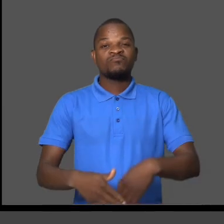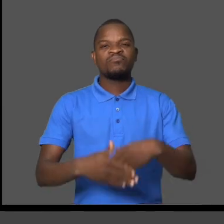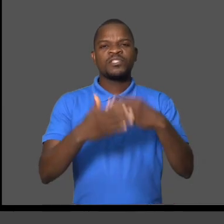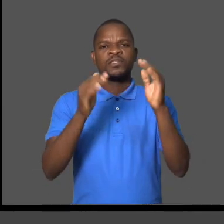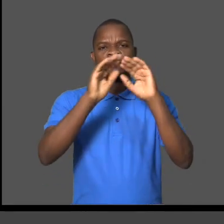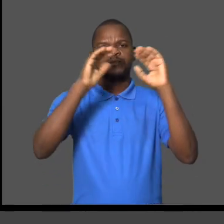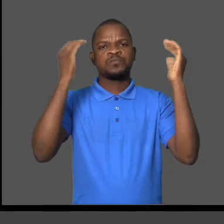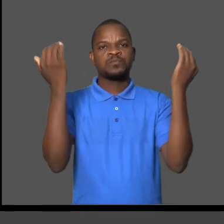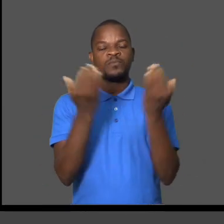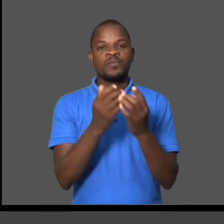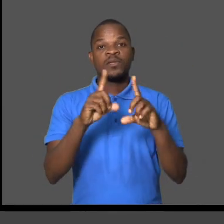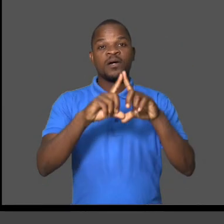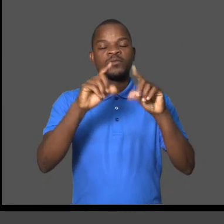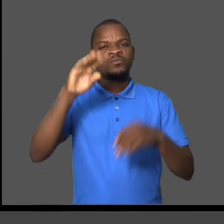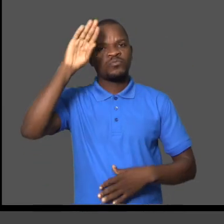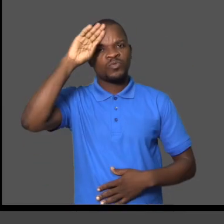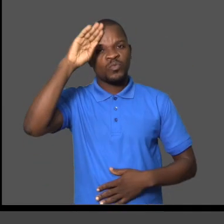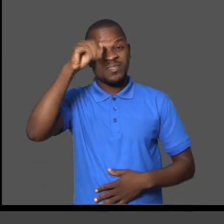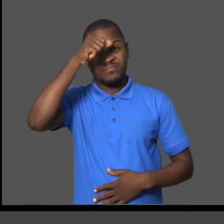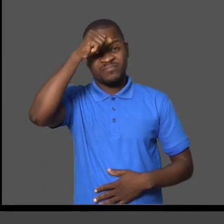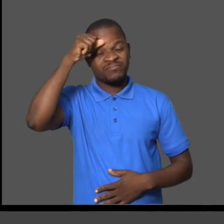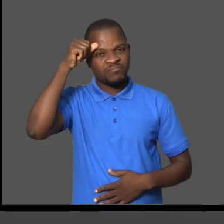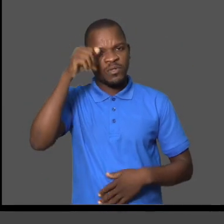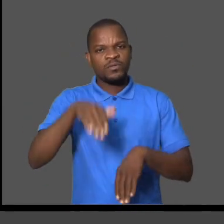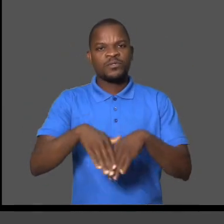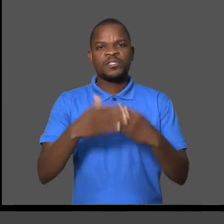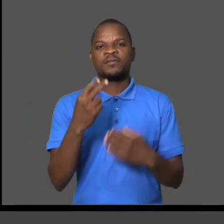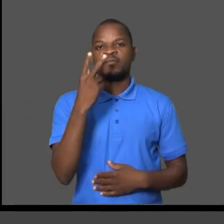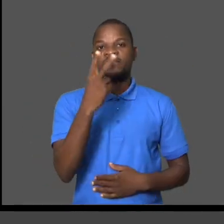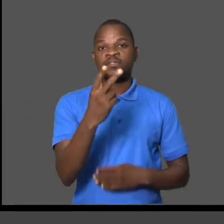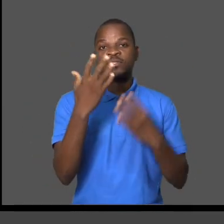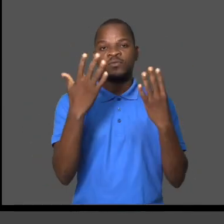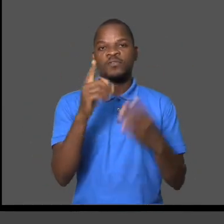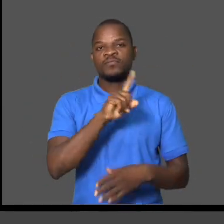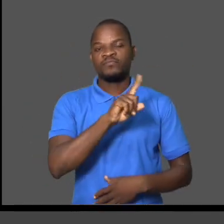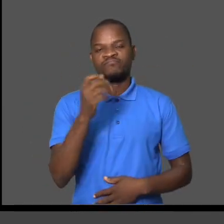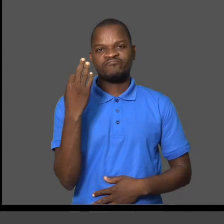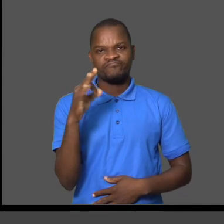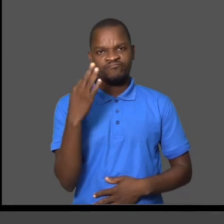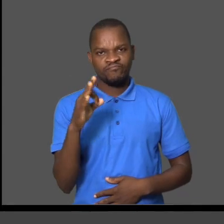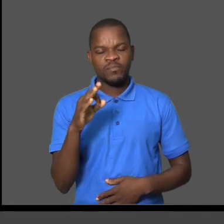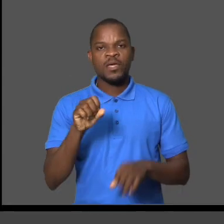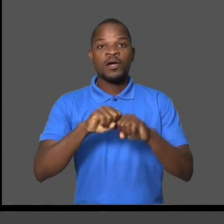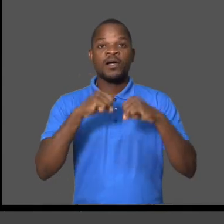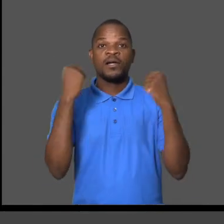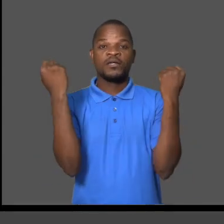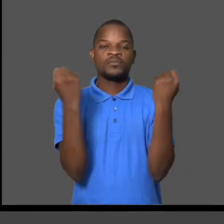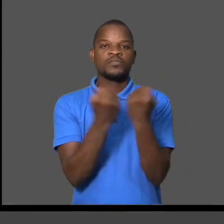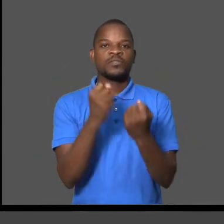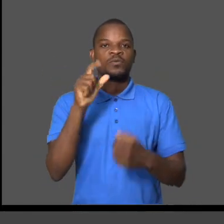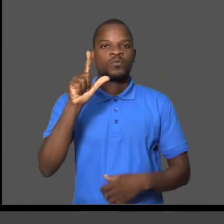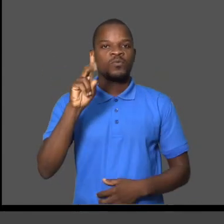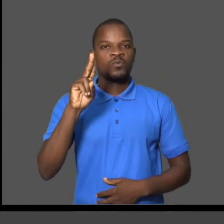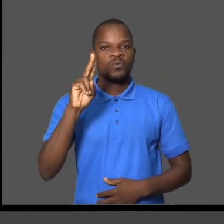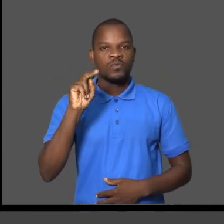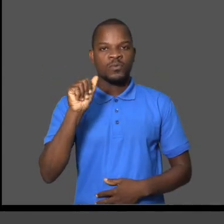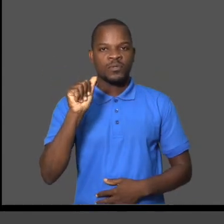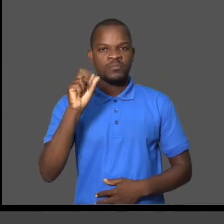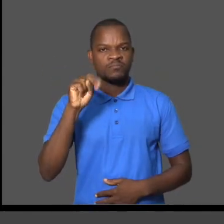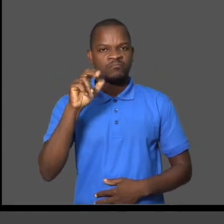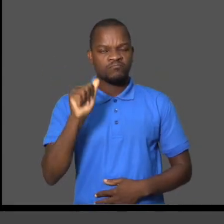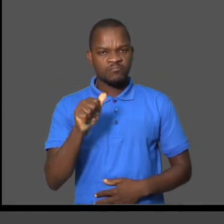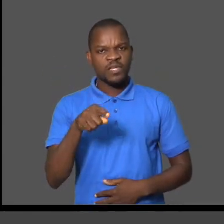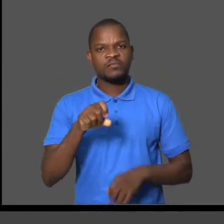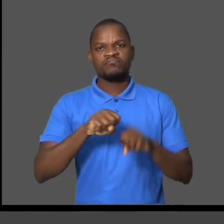Em celebração ao Dia Mundial das Doenças Raras, a 29 de fevereiro, a cooperativa Luana semeia